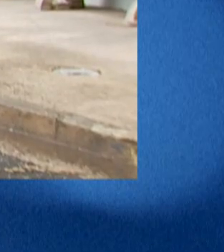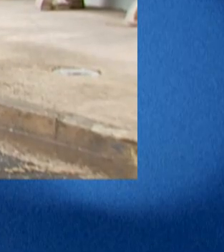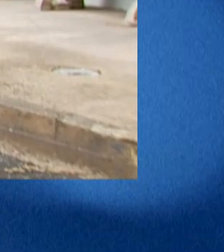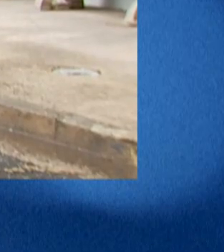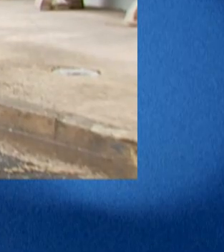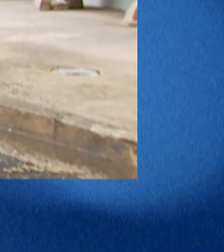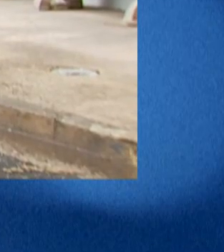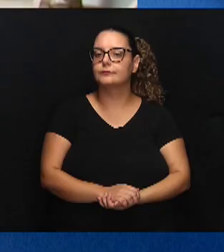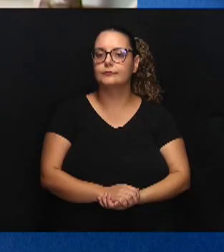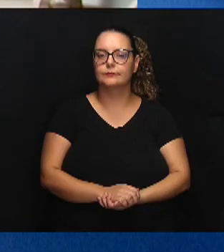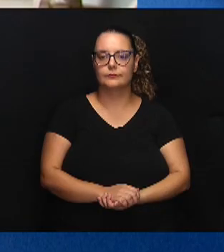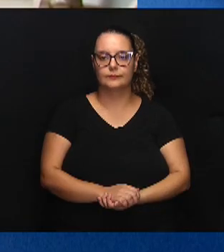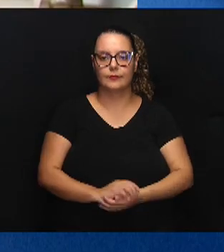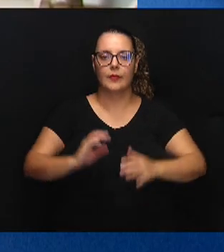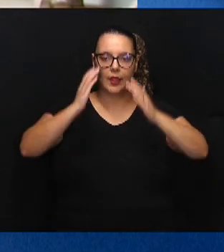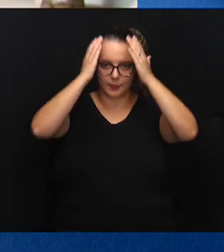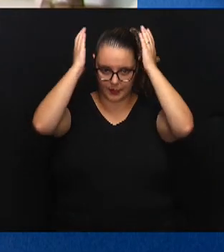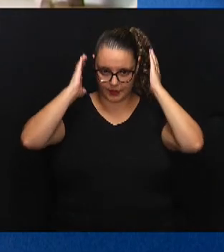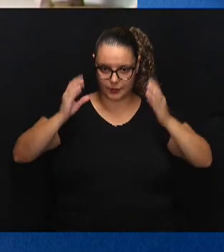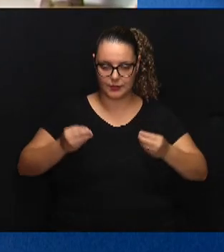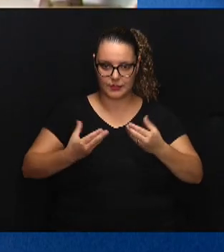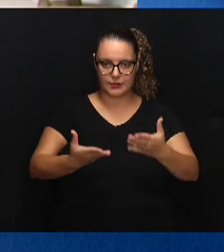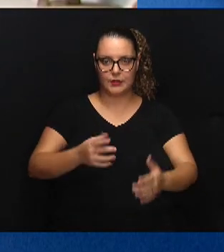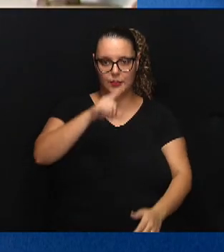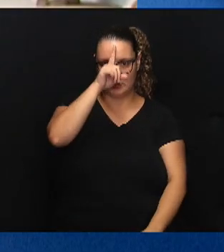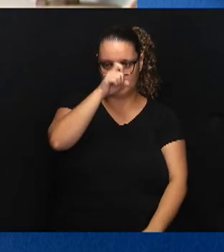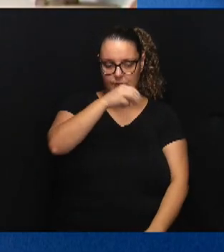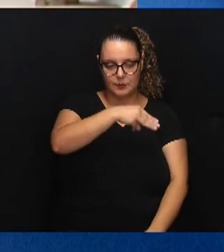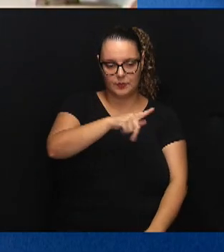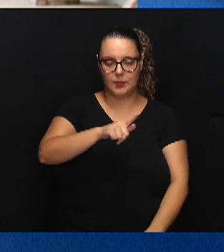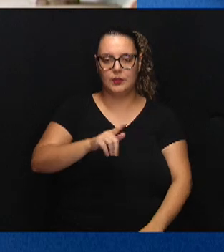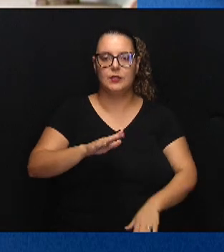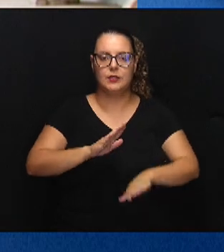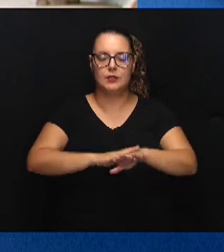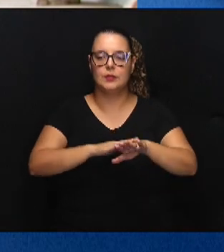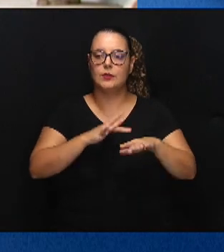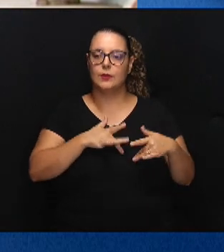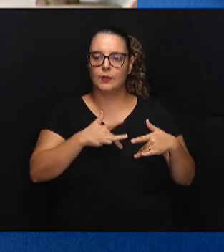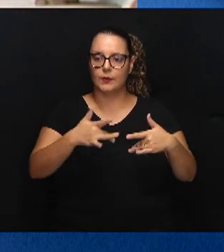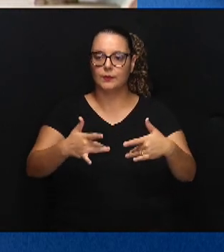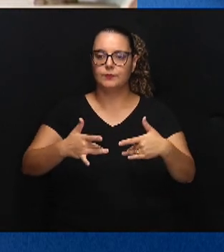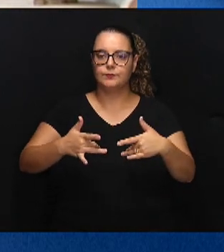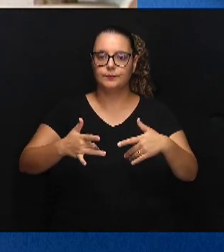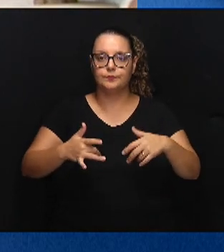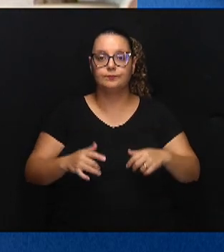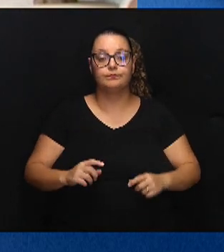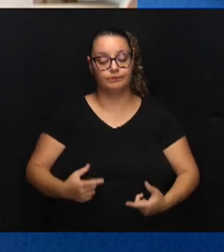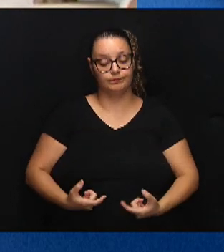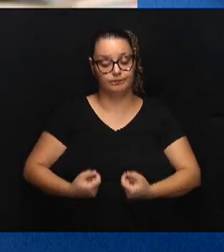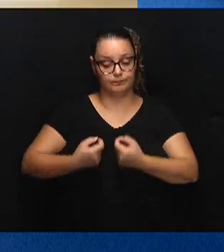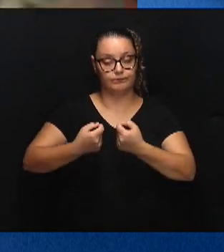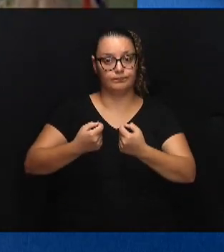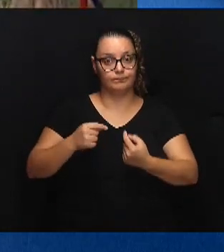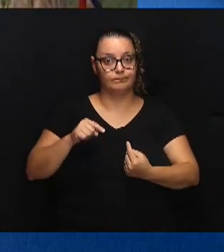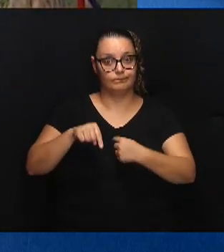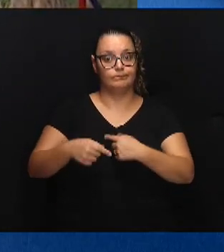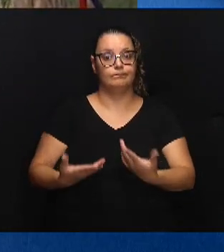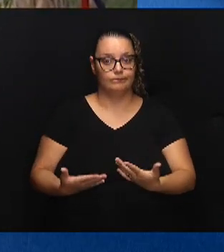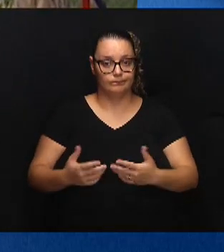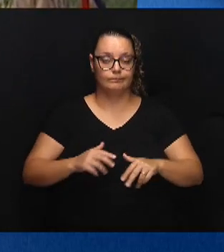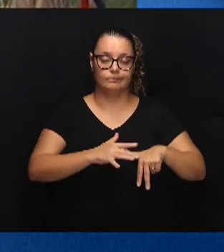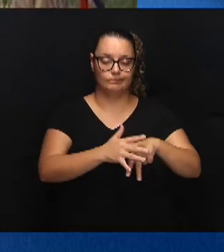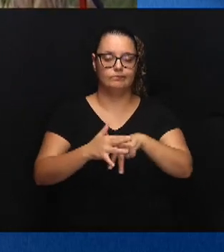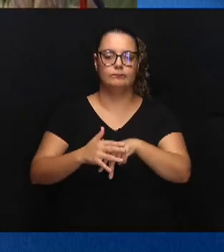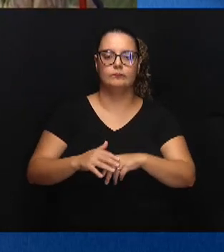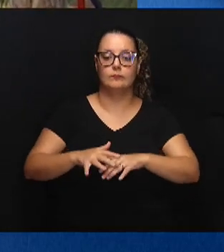Perucas foram entregues aqui no Hospital Mário Gatti em ação solidária a pacientes que lutam contra o câncer. Praça